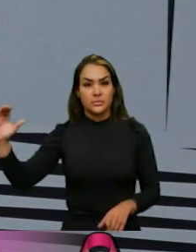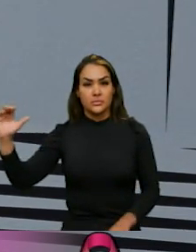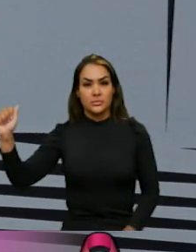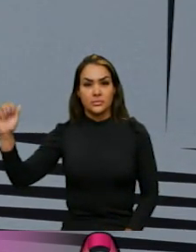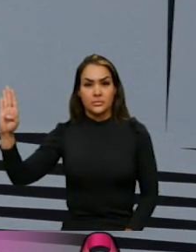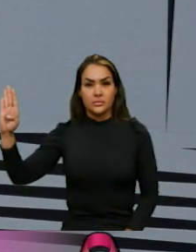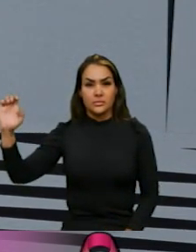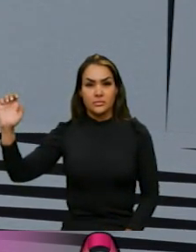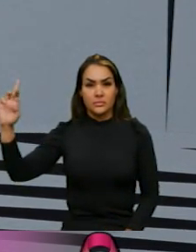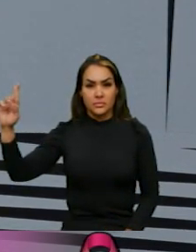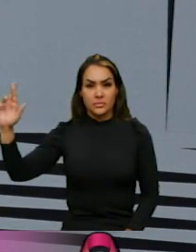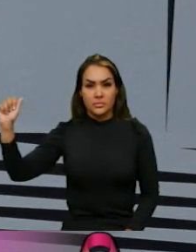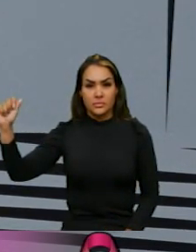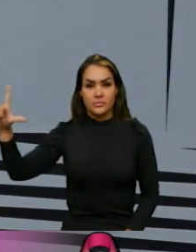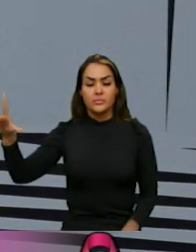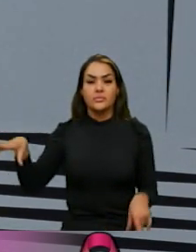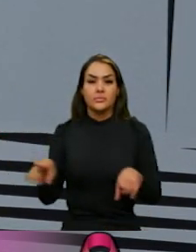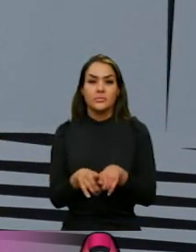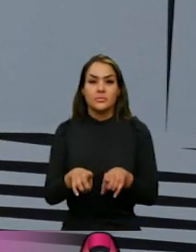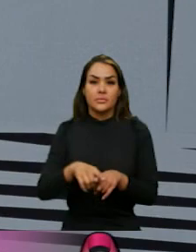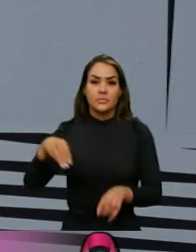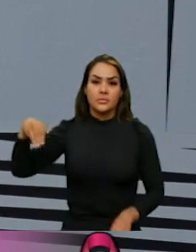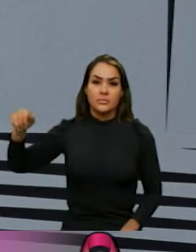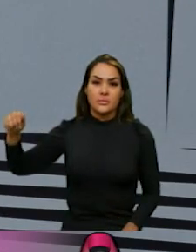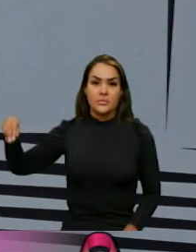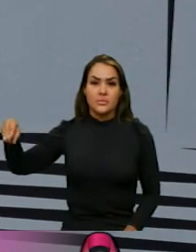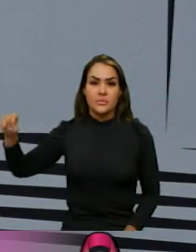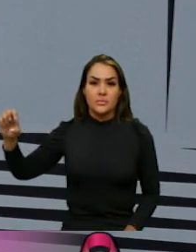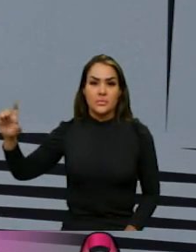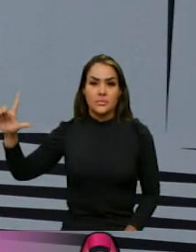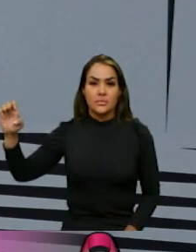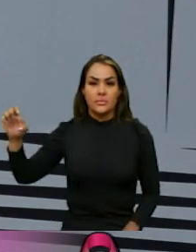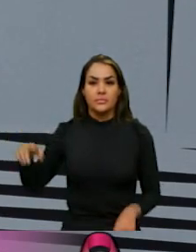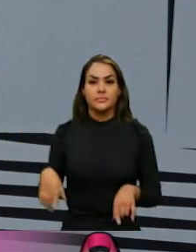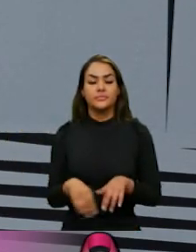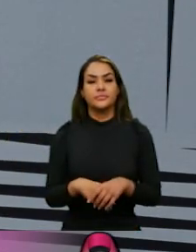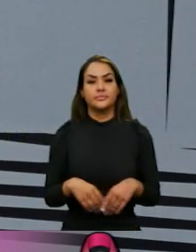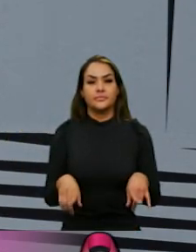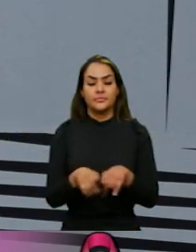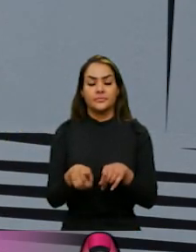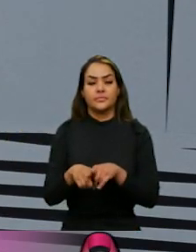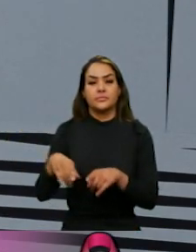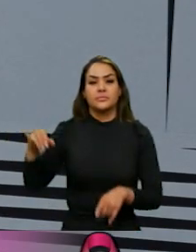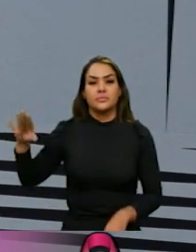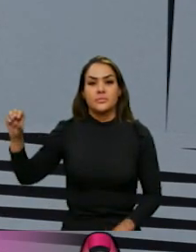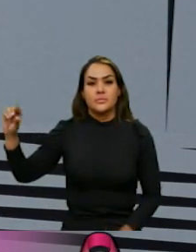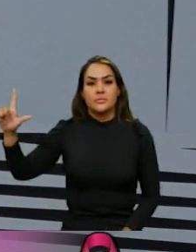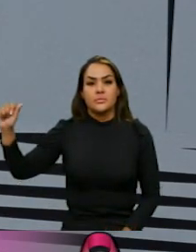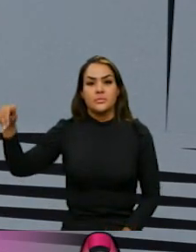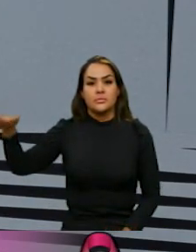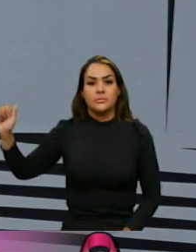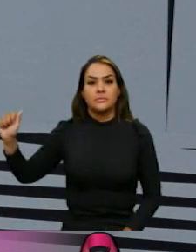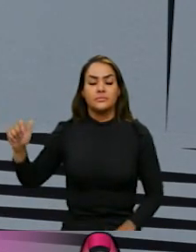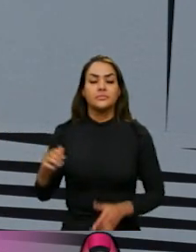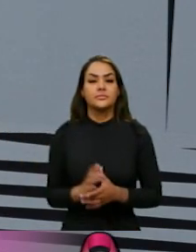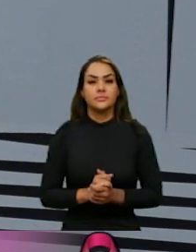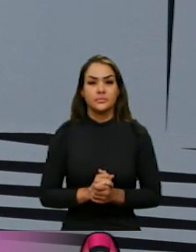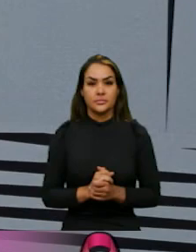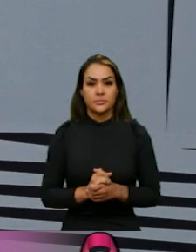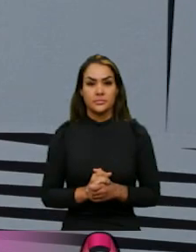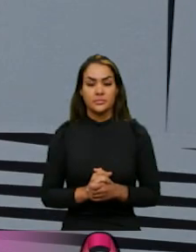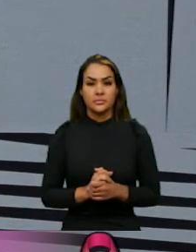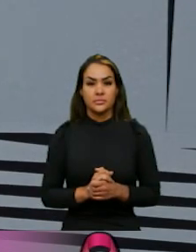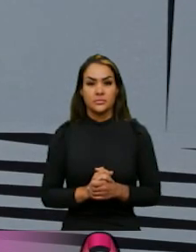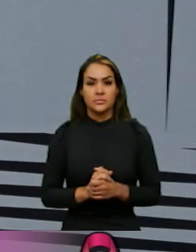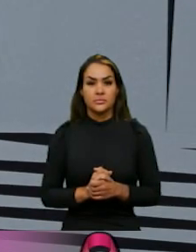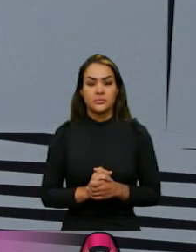Bombassini, segundo lugar, Manoele Epifânio, primeiro lugar, Yolana Epifânio Galdino